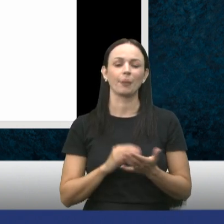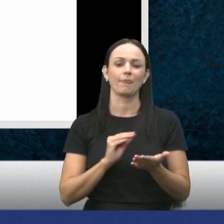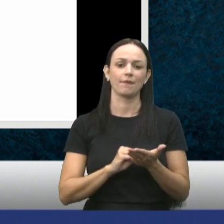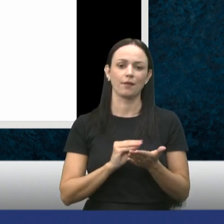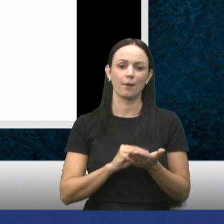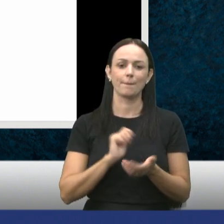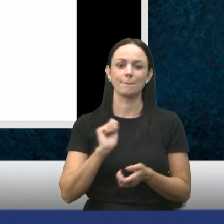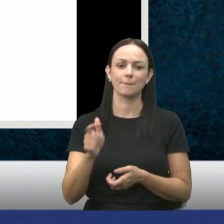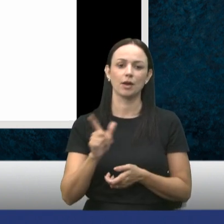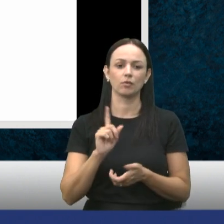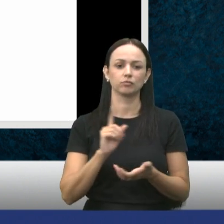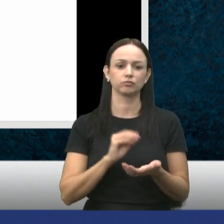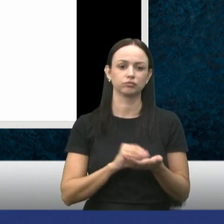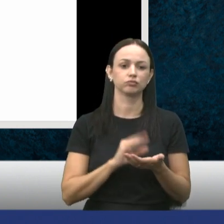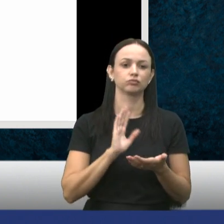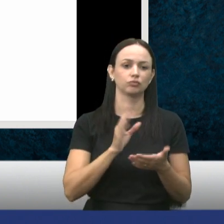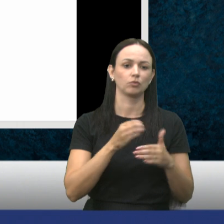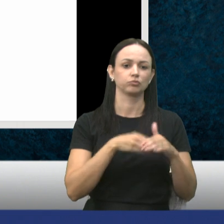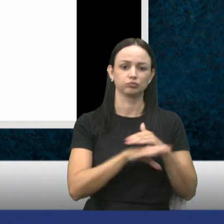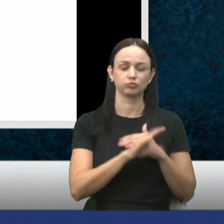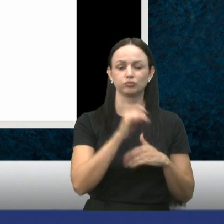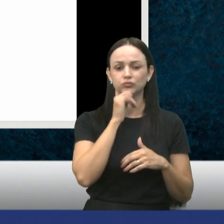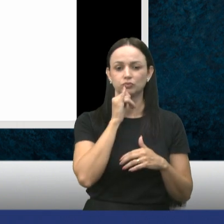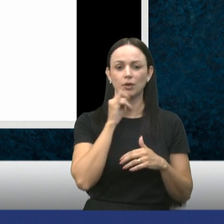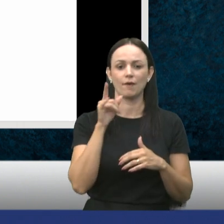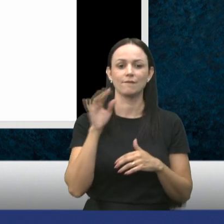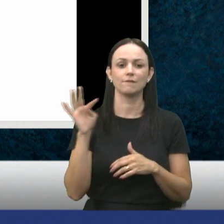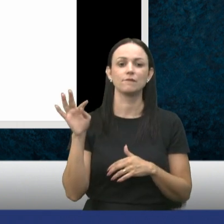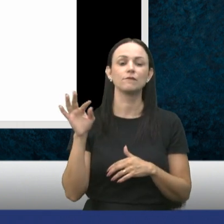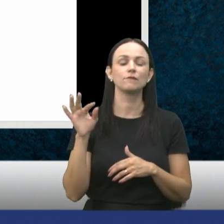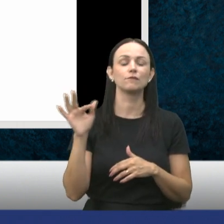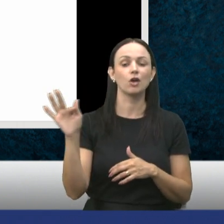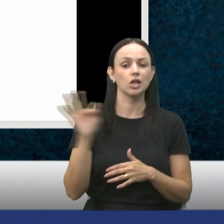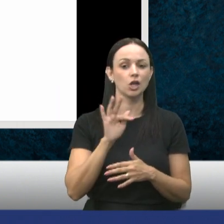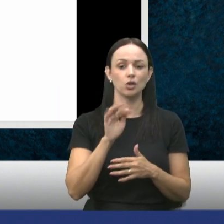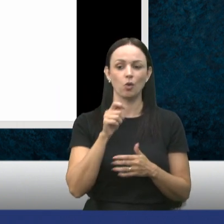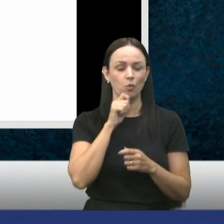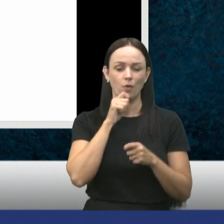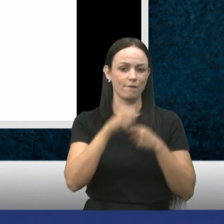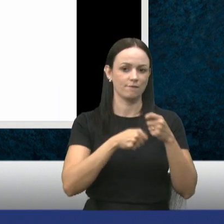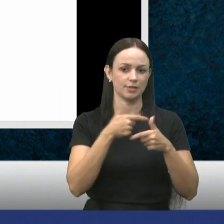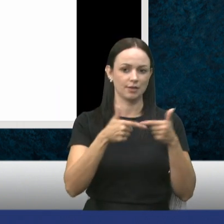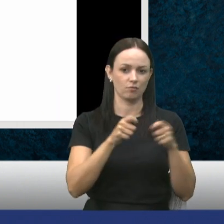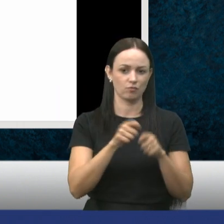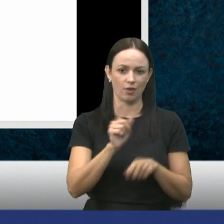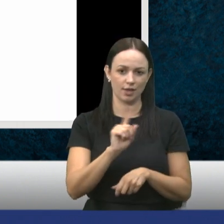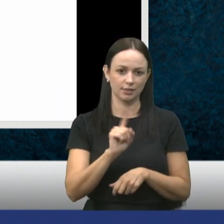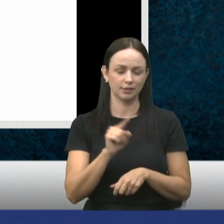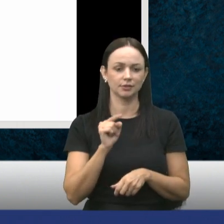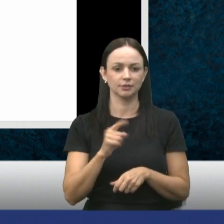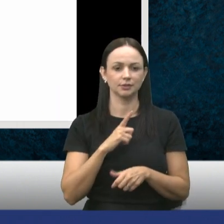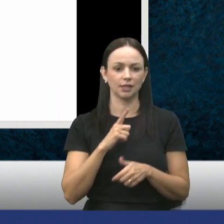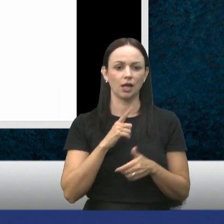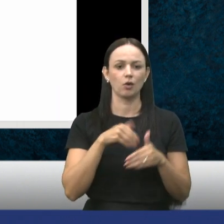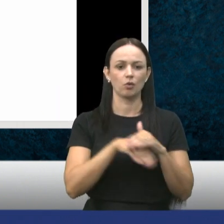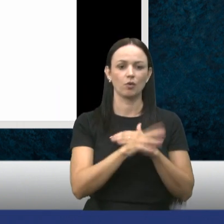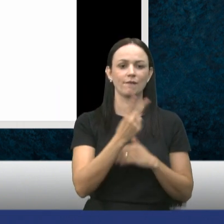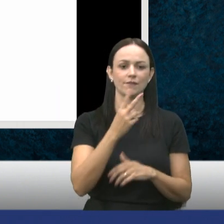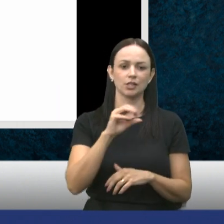não processado, que foi empenhado, mas ainda o fornecedor ainda não entregou, ainda ficou um saldo de